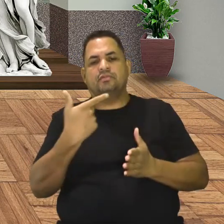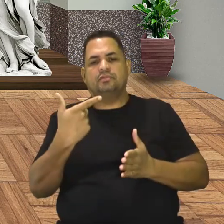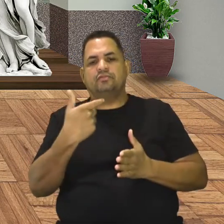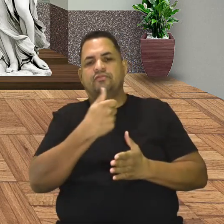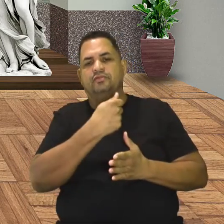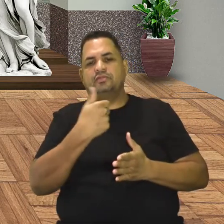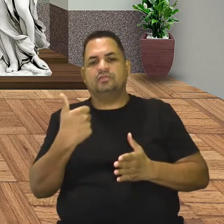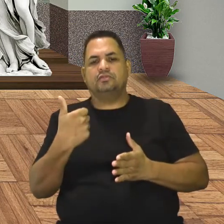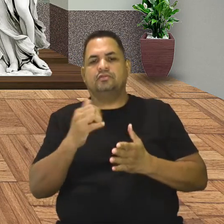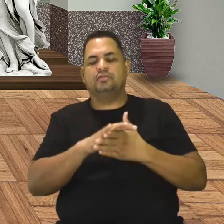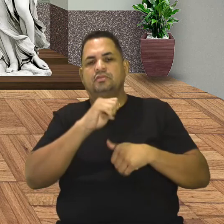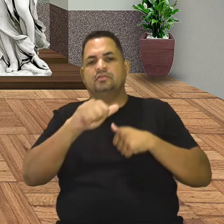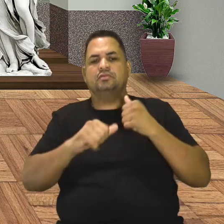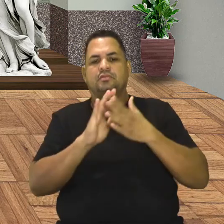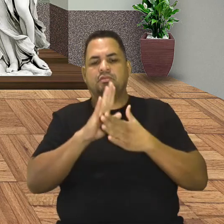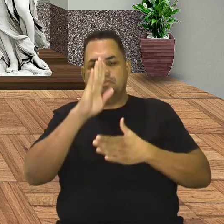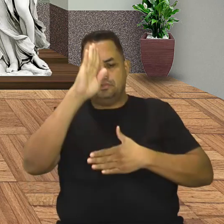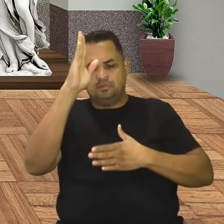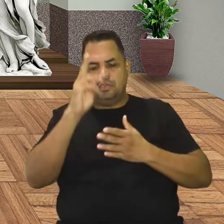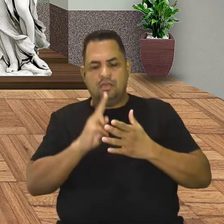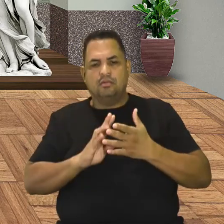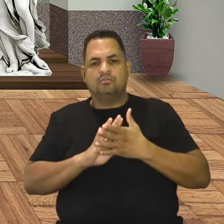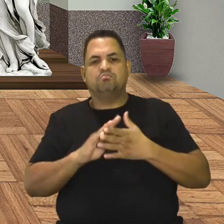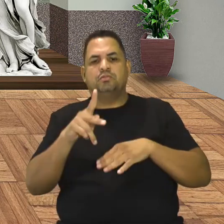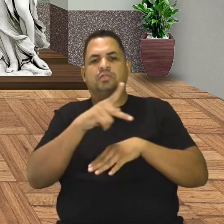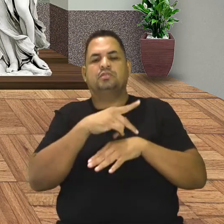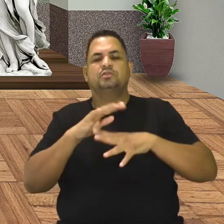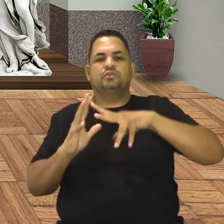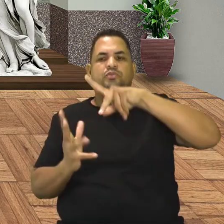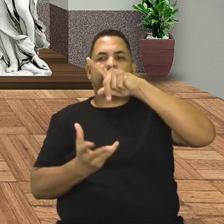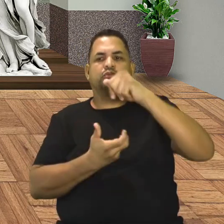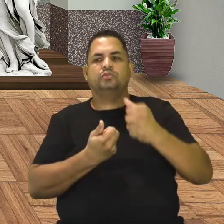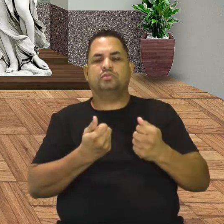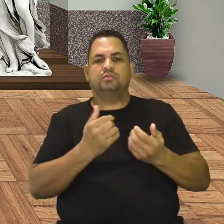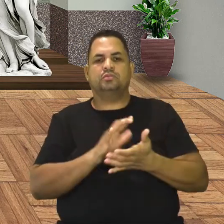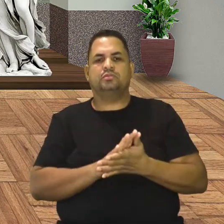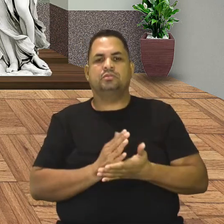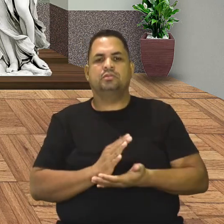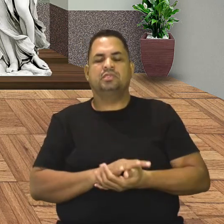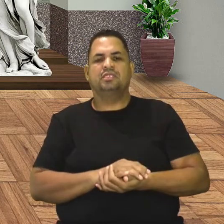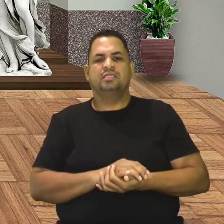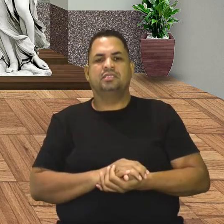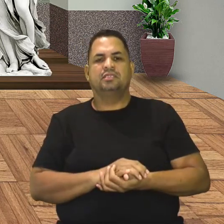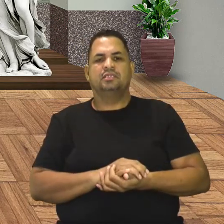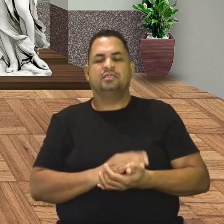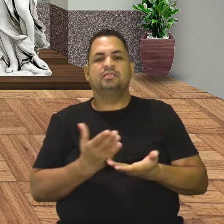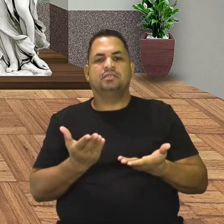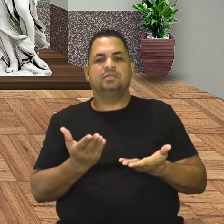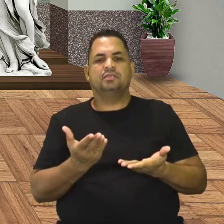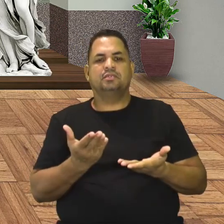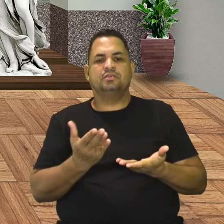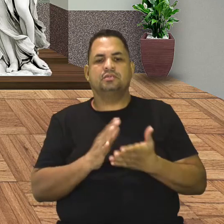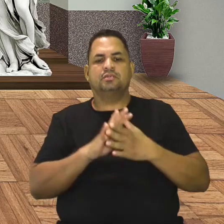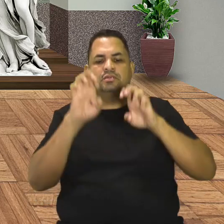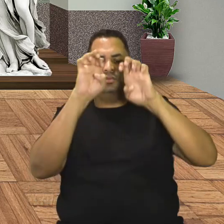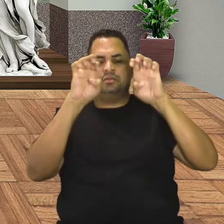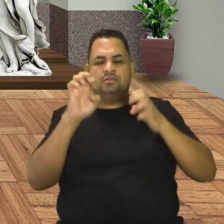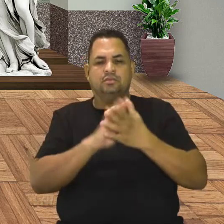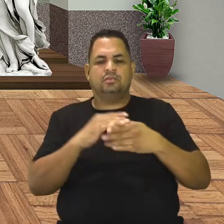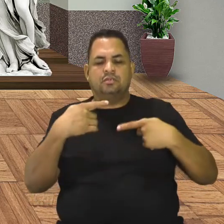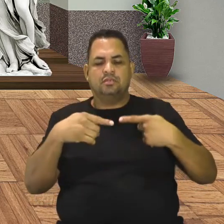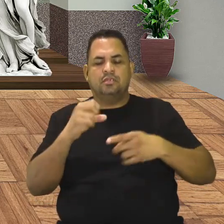se tornar a principal potência do mundo. E é o país que ele ainda é numa estrutura